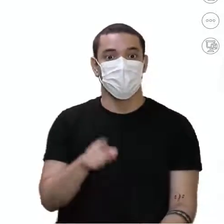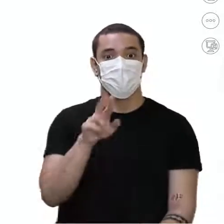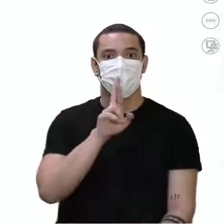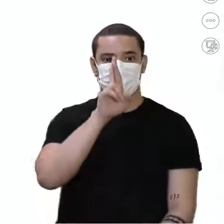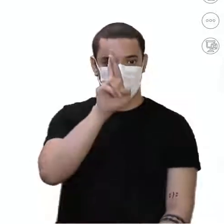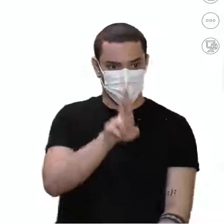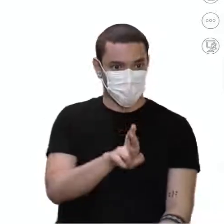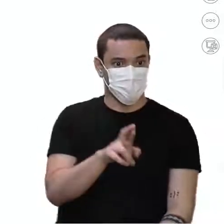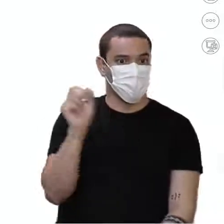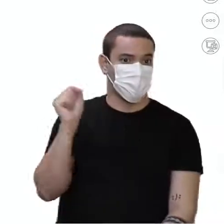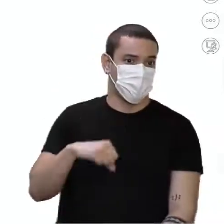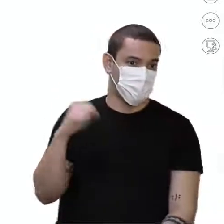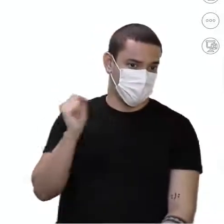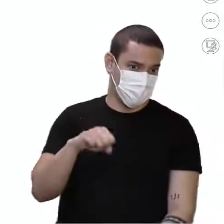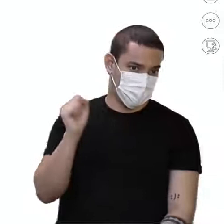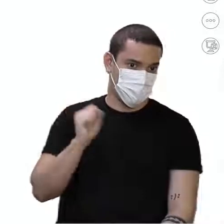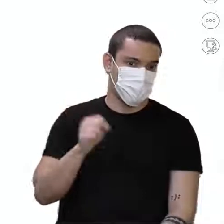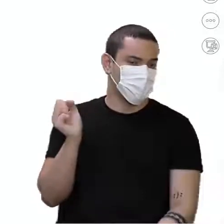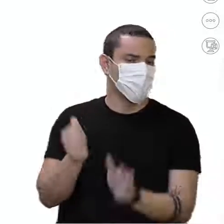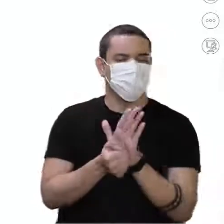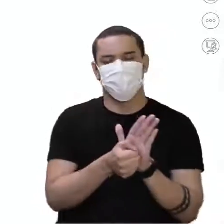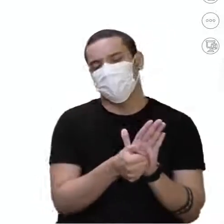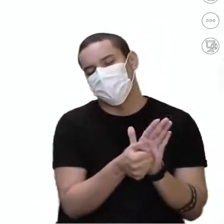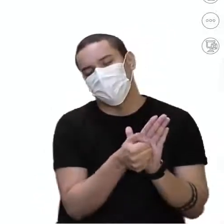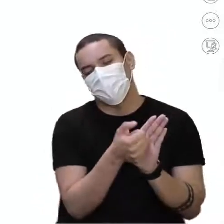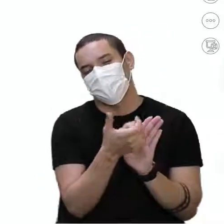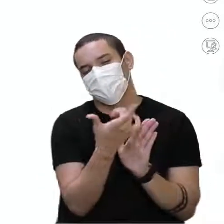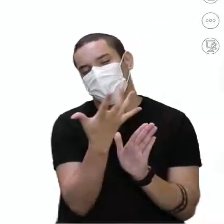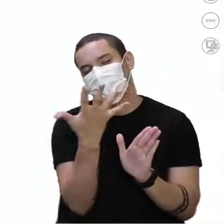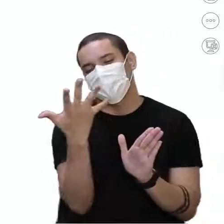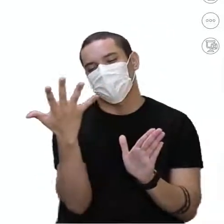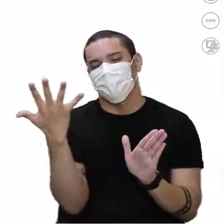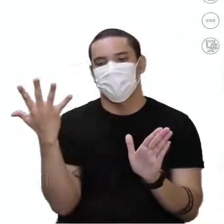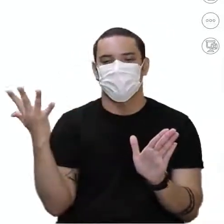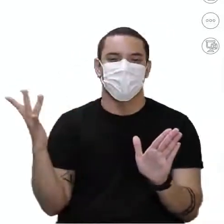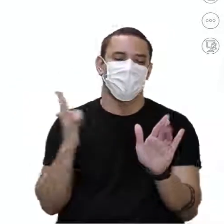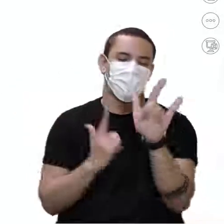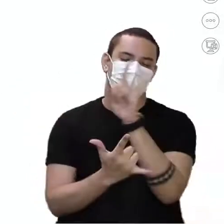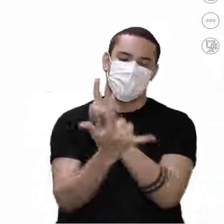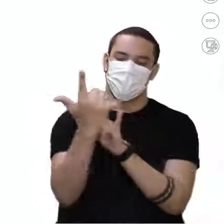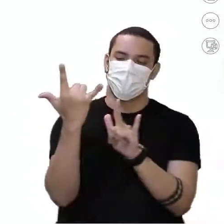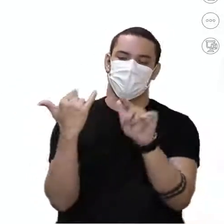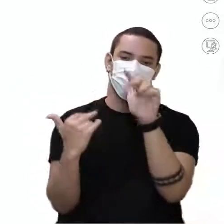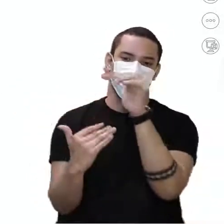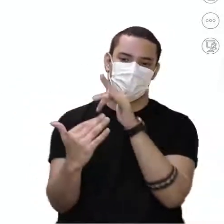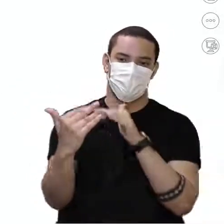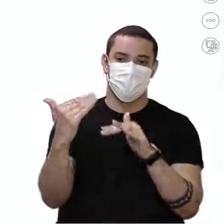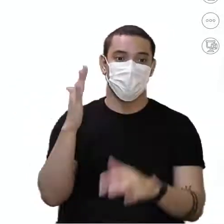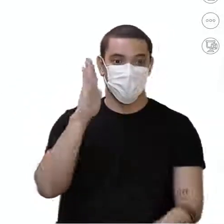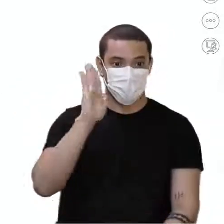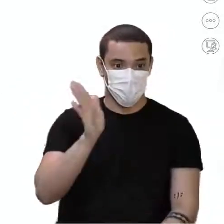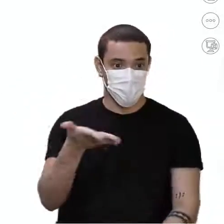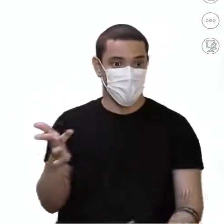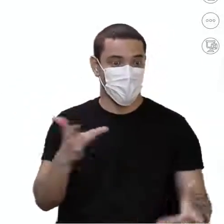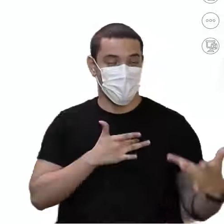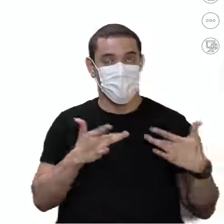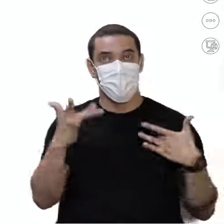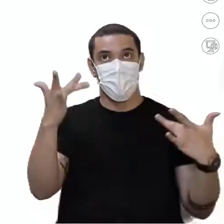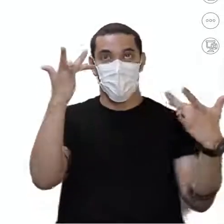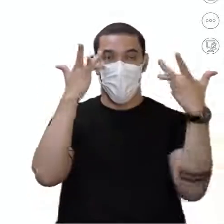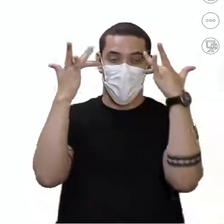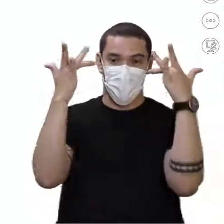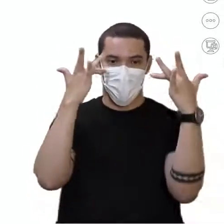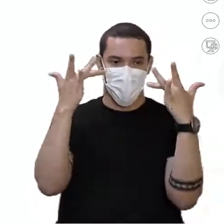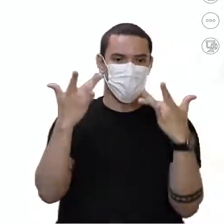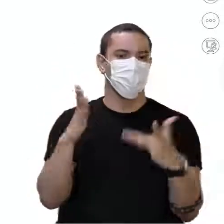yes, several times, sim, várias vezes, diversas vezes. Ou, yes,